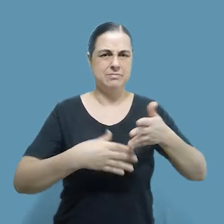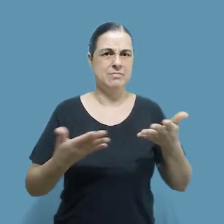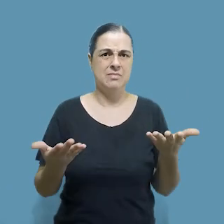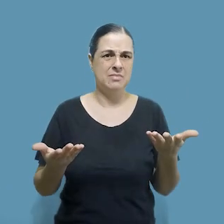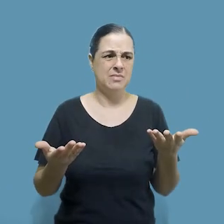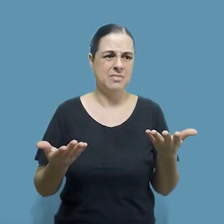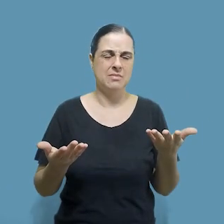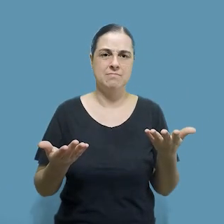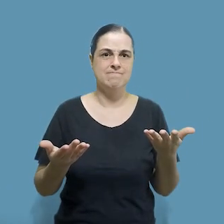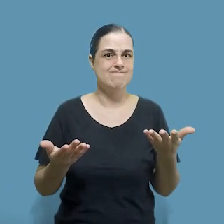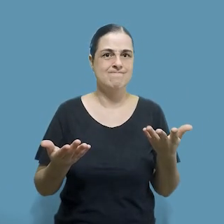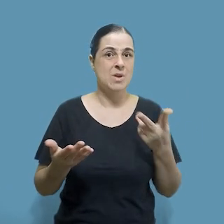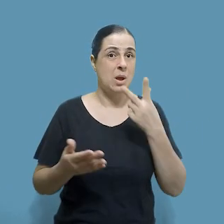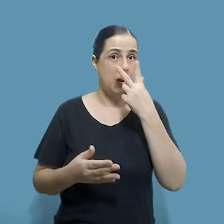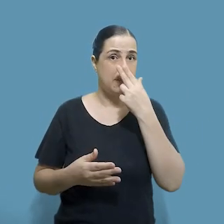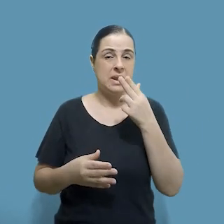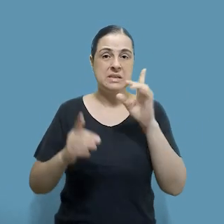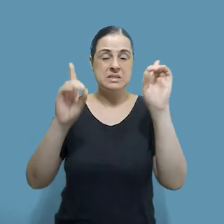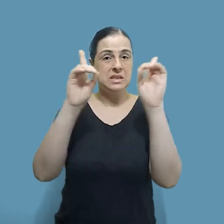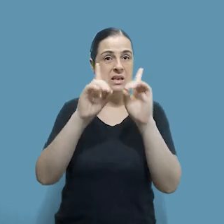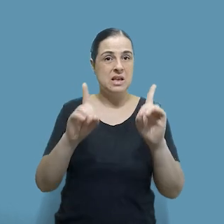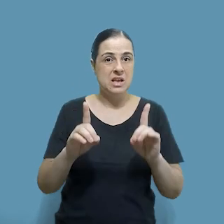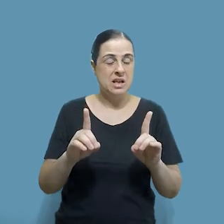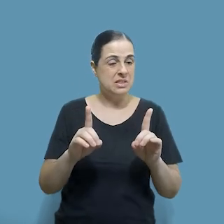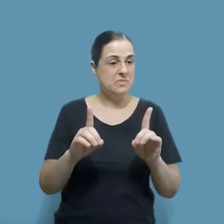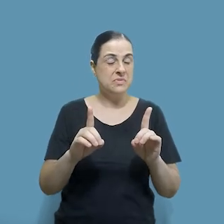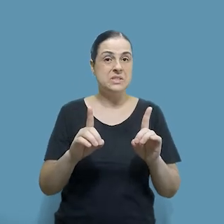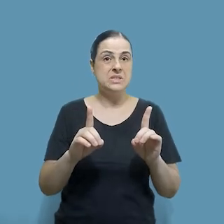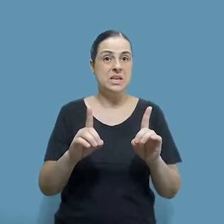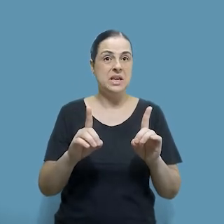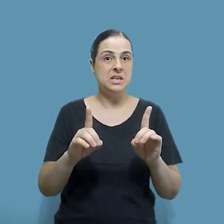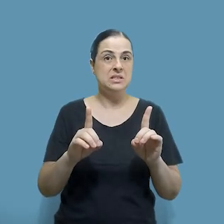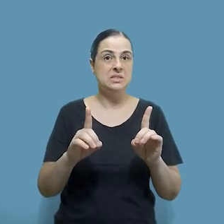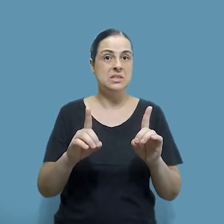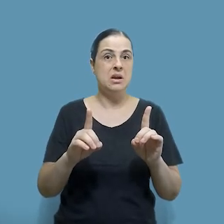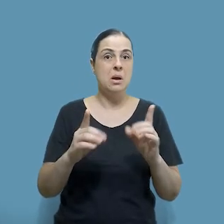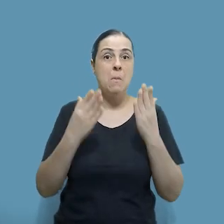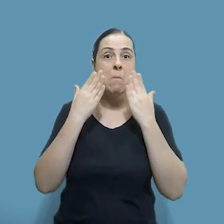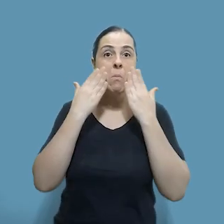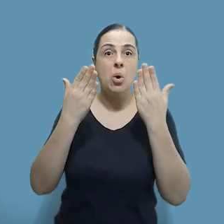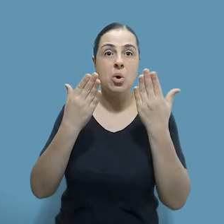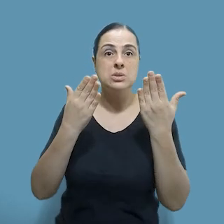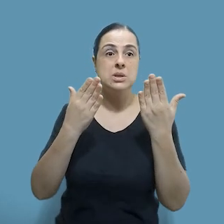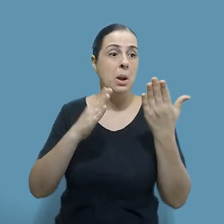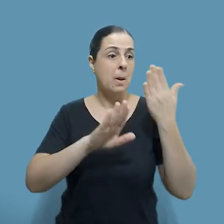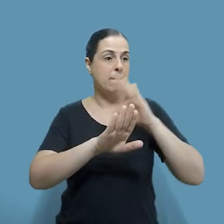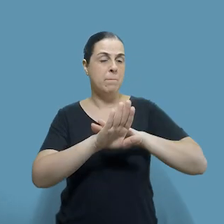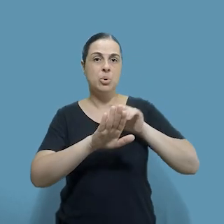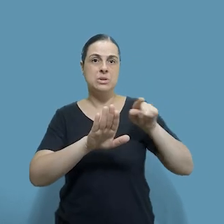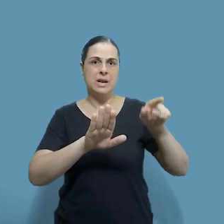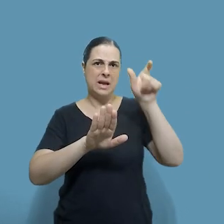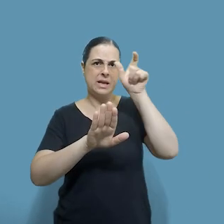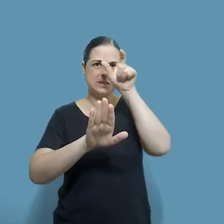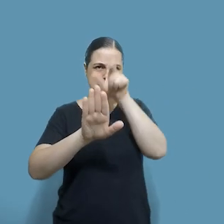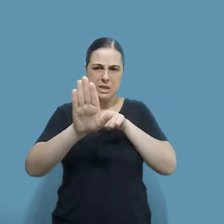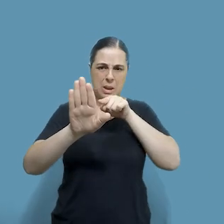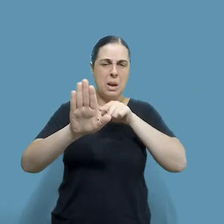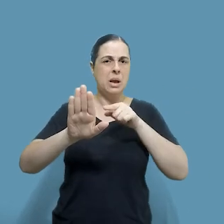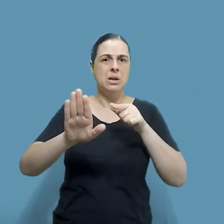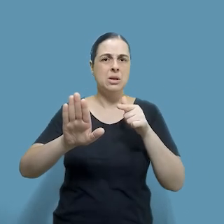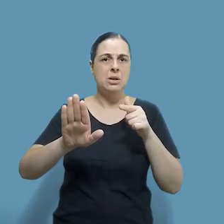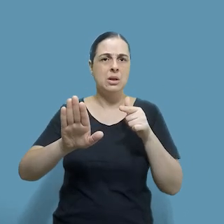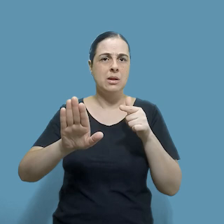na frente, e eu não vejo a pessoa, né? E aí, cada vez mais, à medida que a